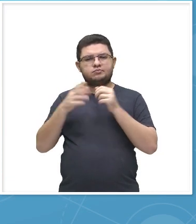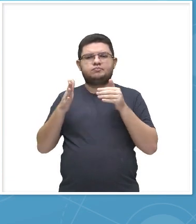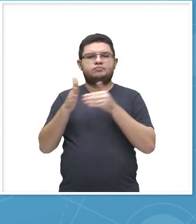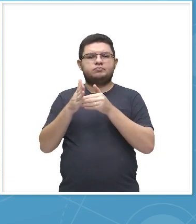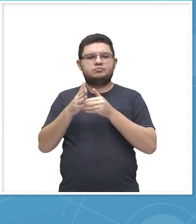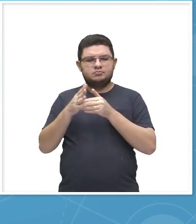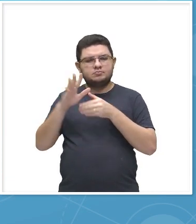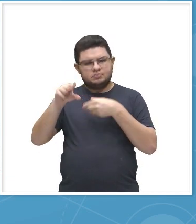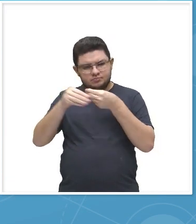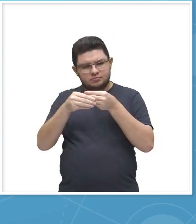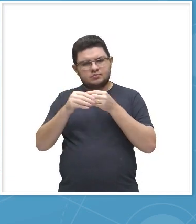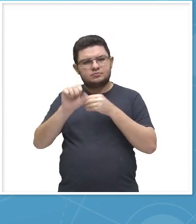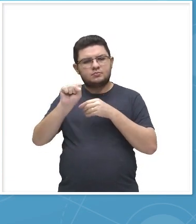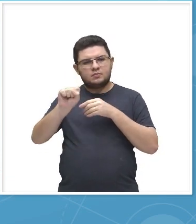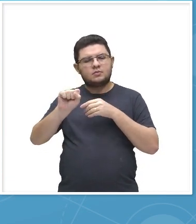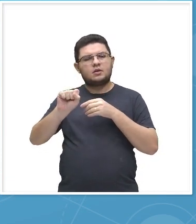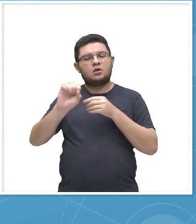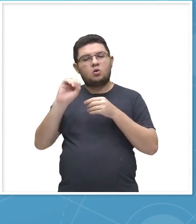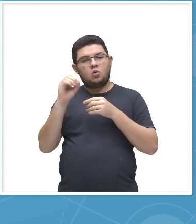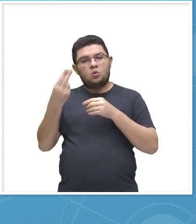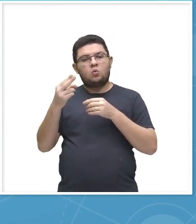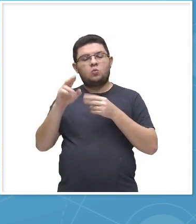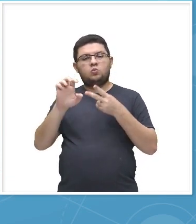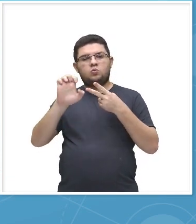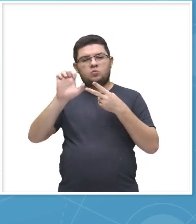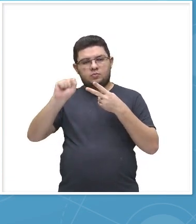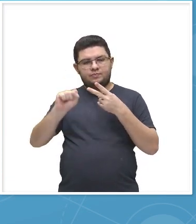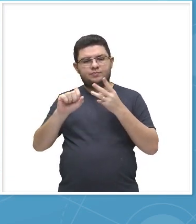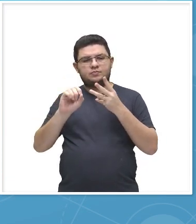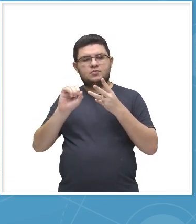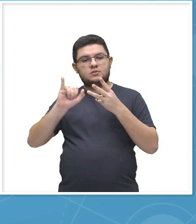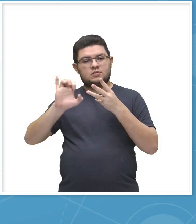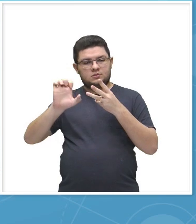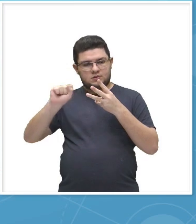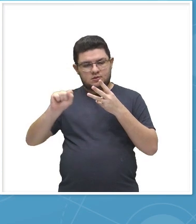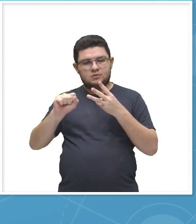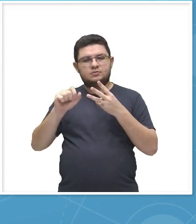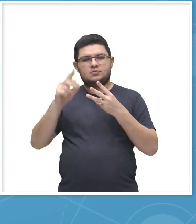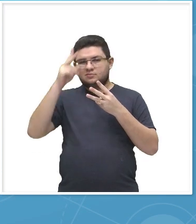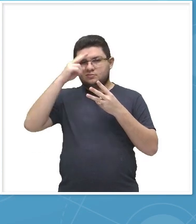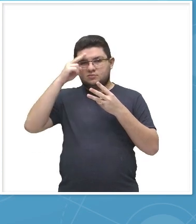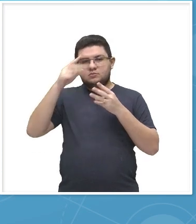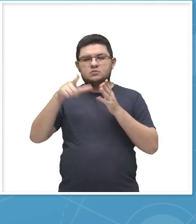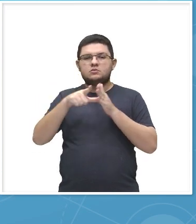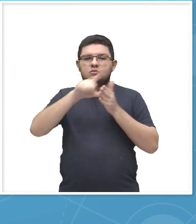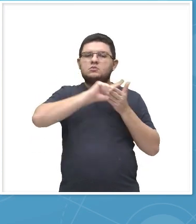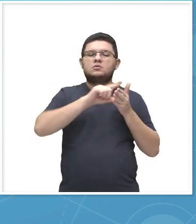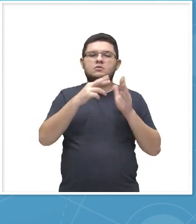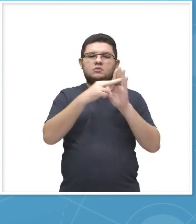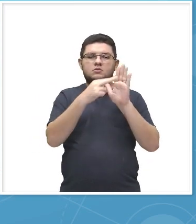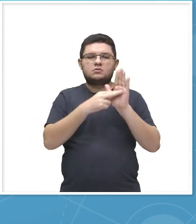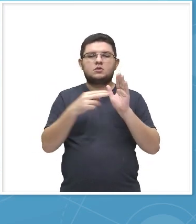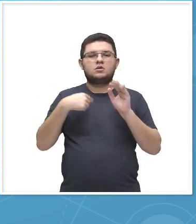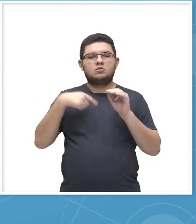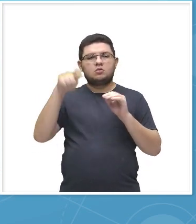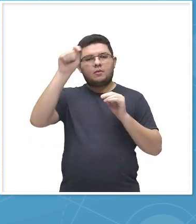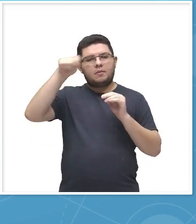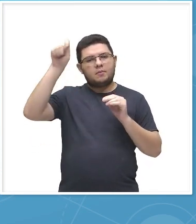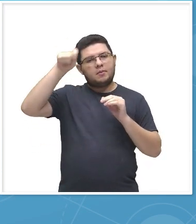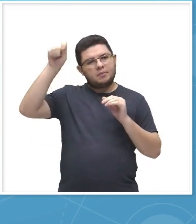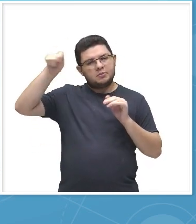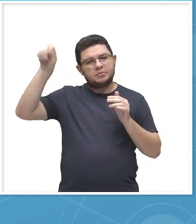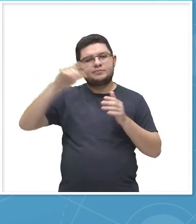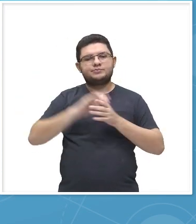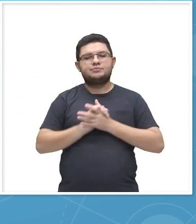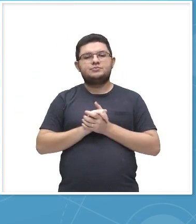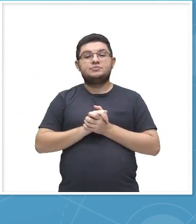chat ou perdão aqui na tela não é inscrito essas regras estão Só lembrando né people a gente coloca o s